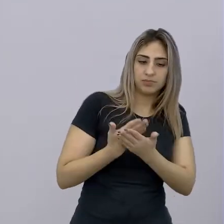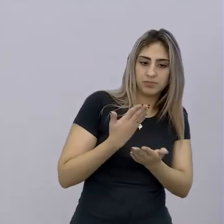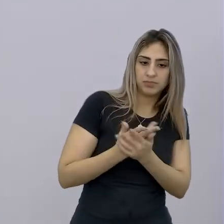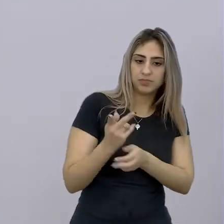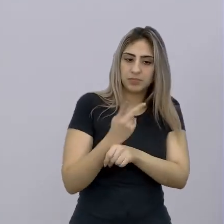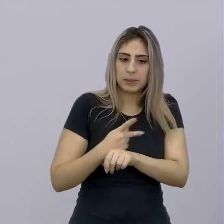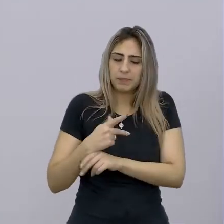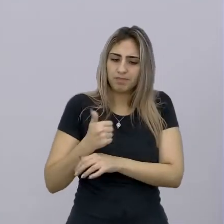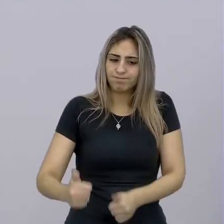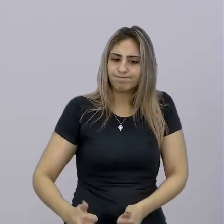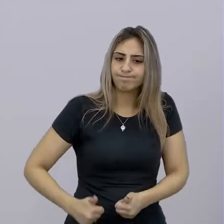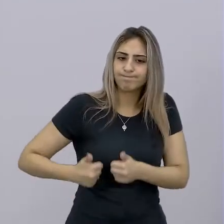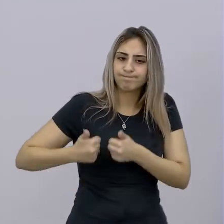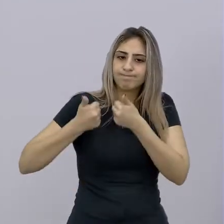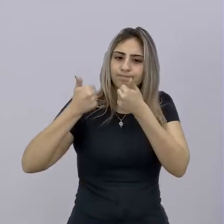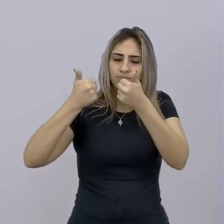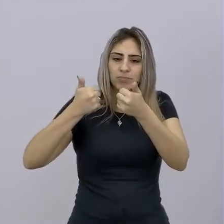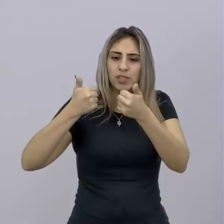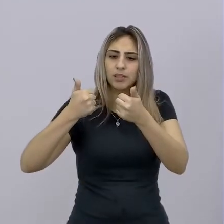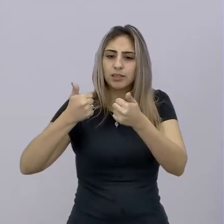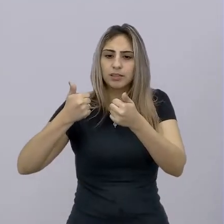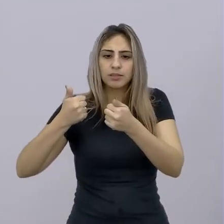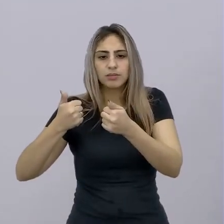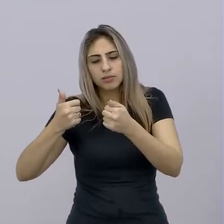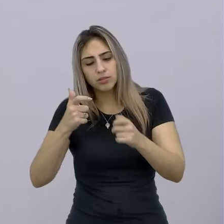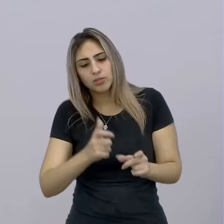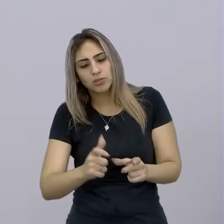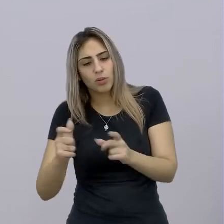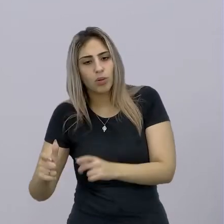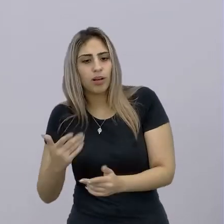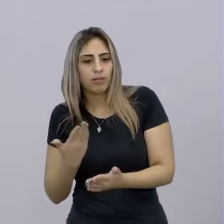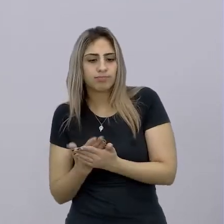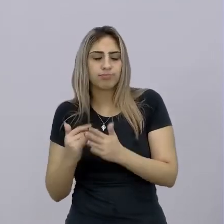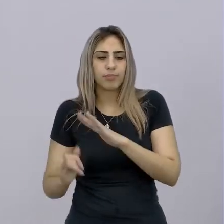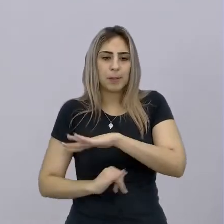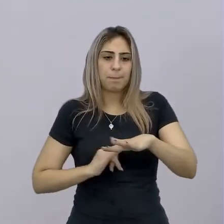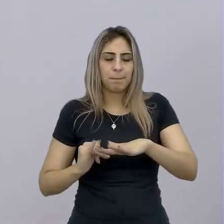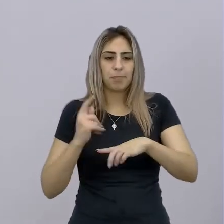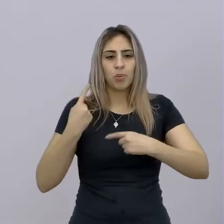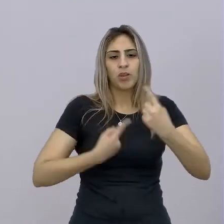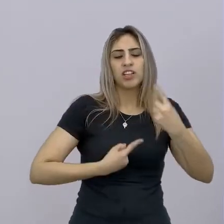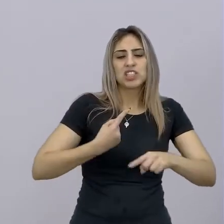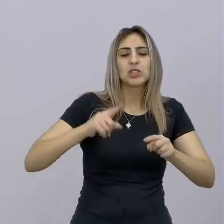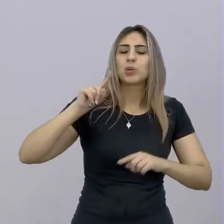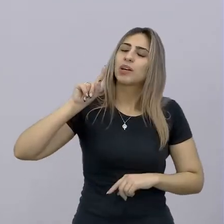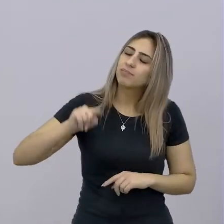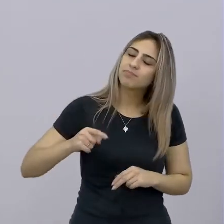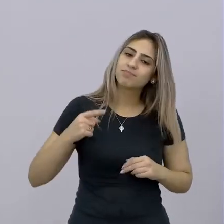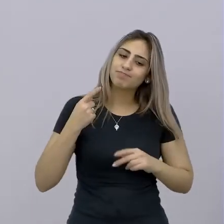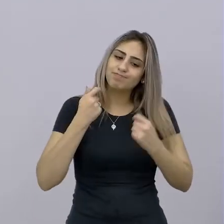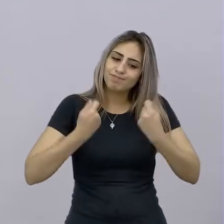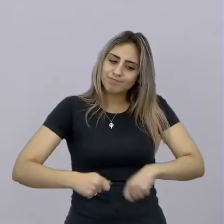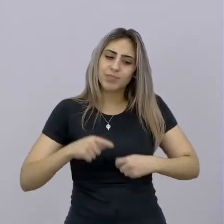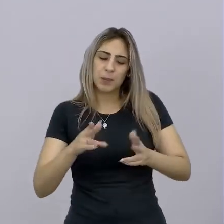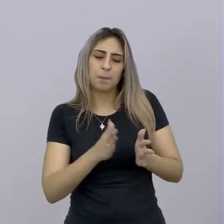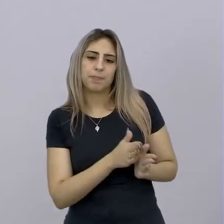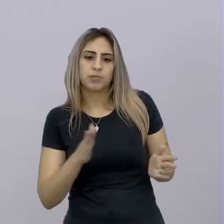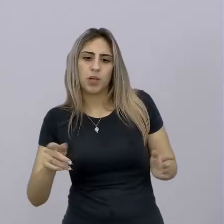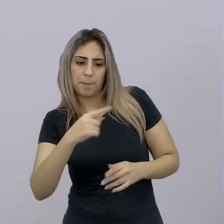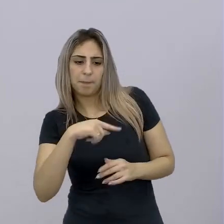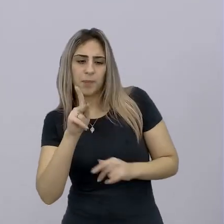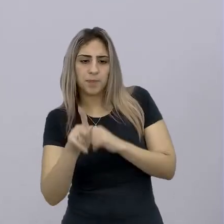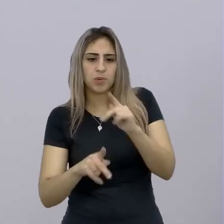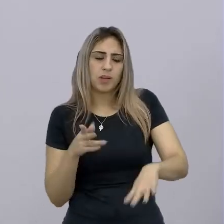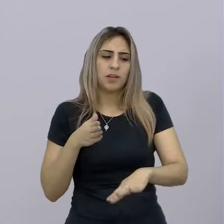o aperfeiçoamento das instituições políticas. Então, é muito necessário nesse processo também que a